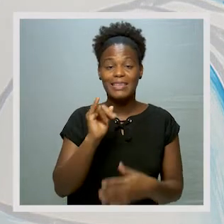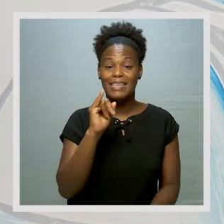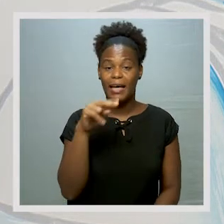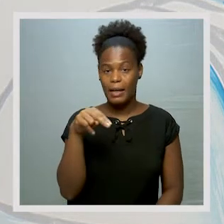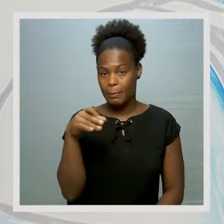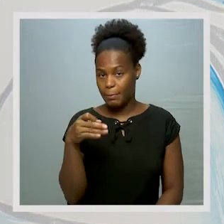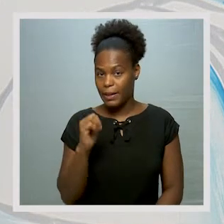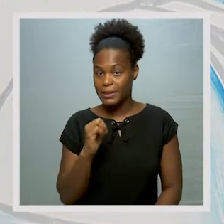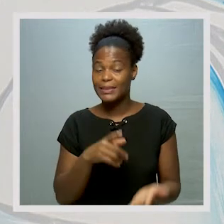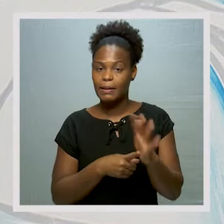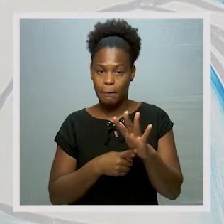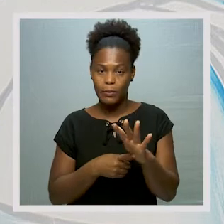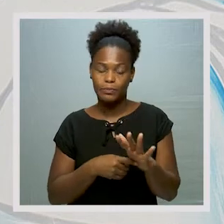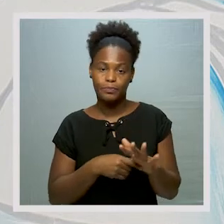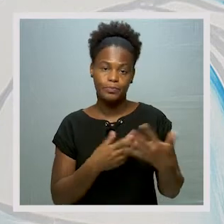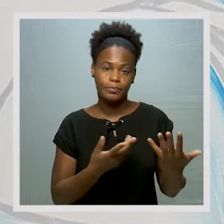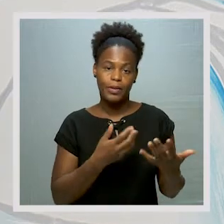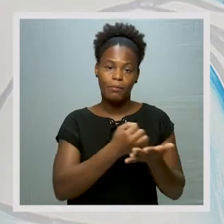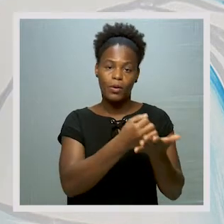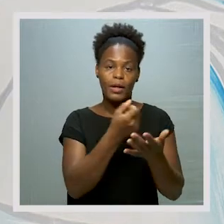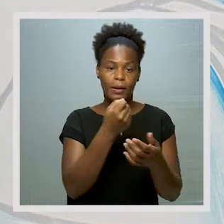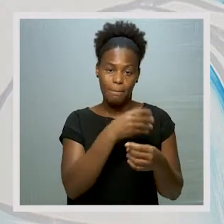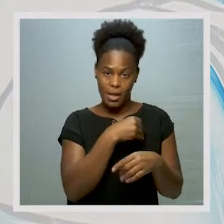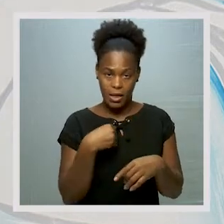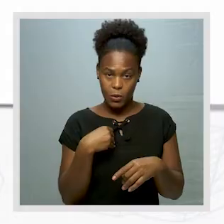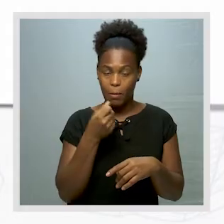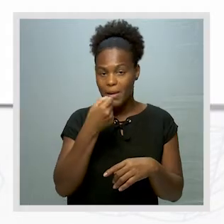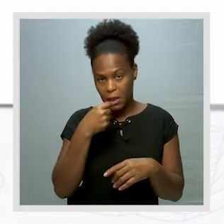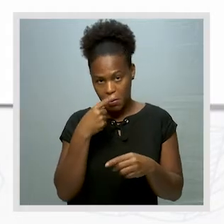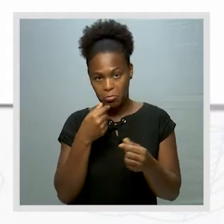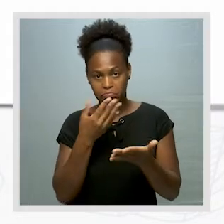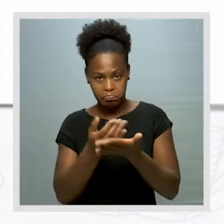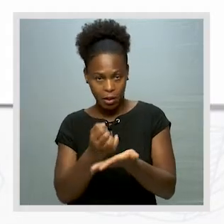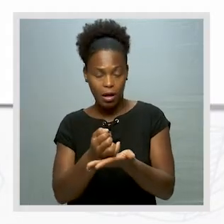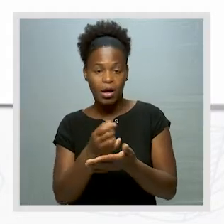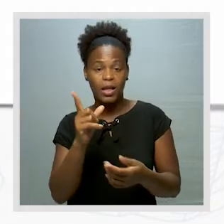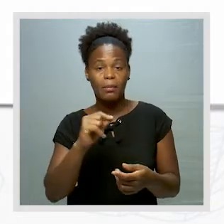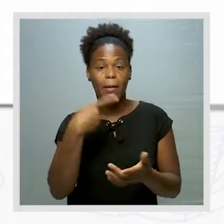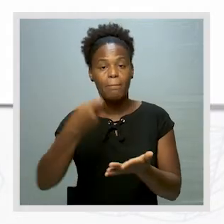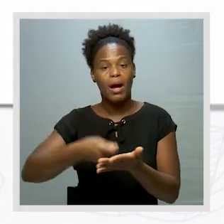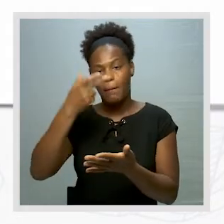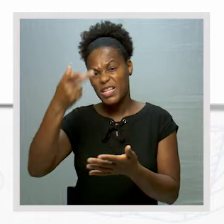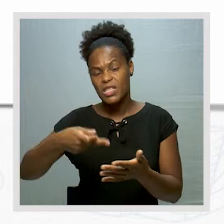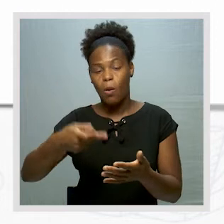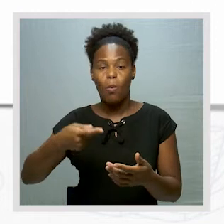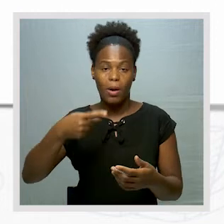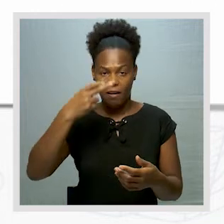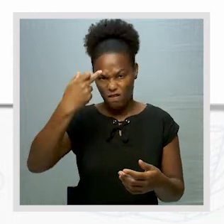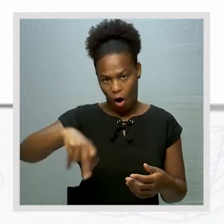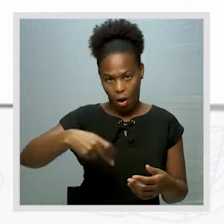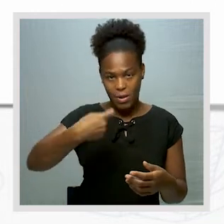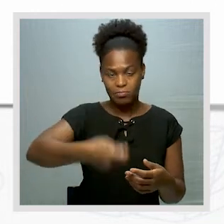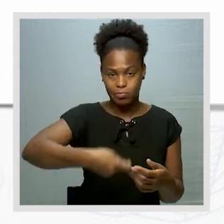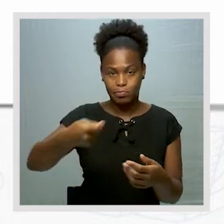do INPS, como, por exemplo, assistência médica e medicamentosa, pagamentos de pensões e